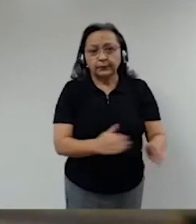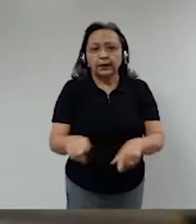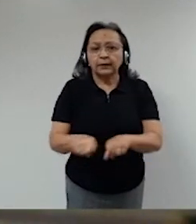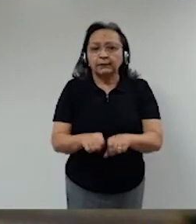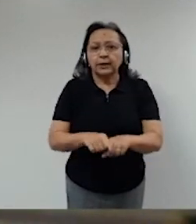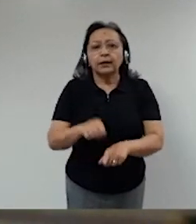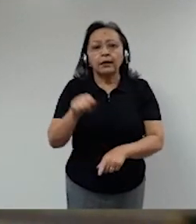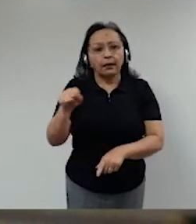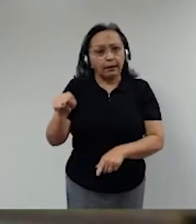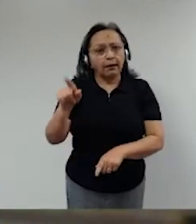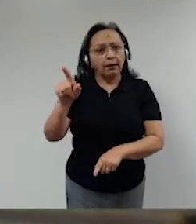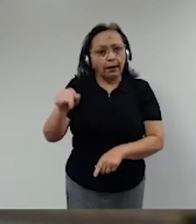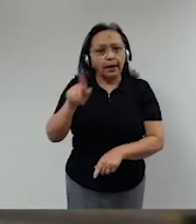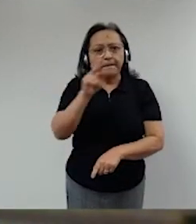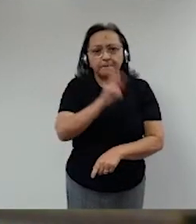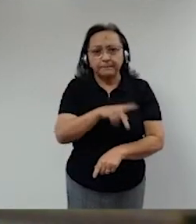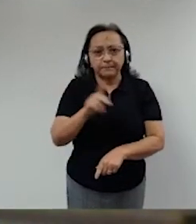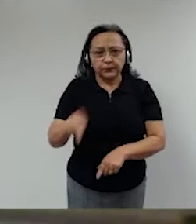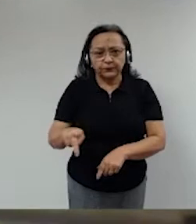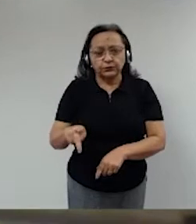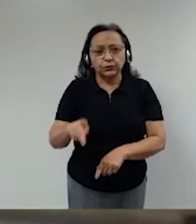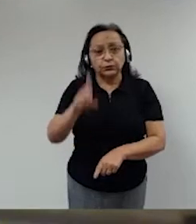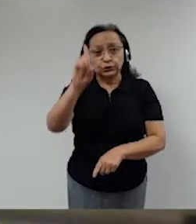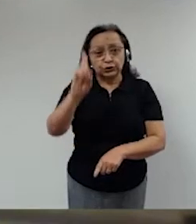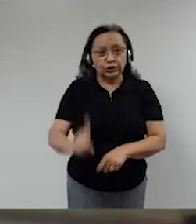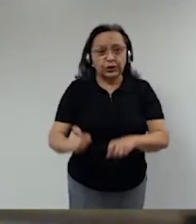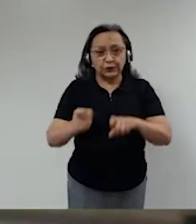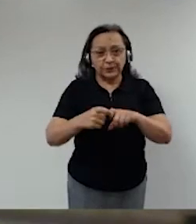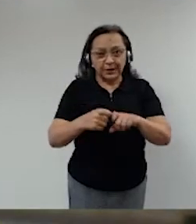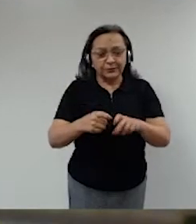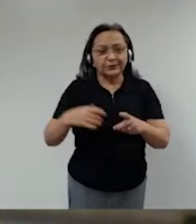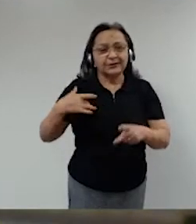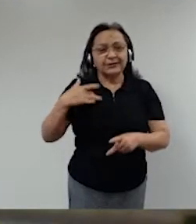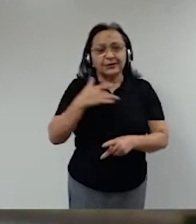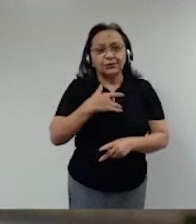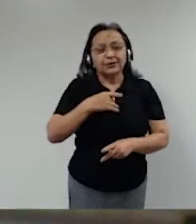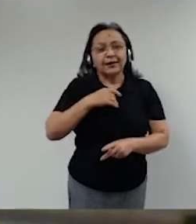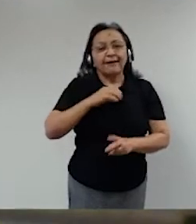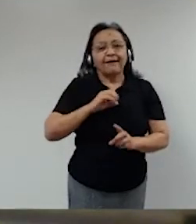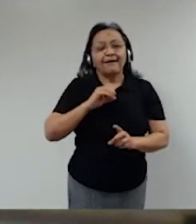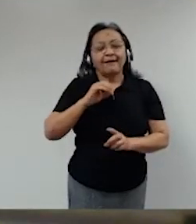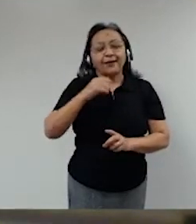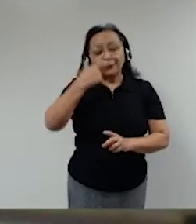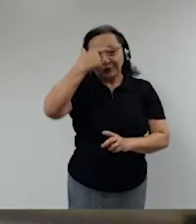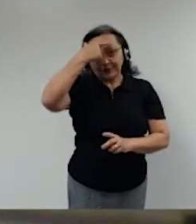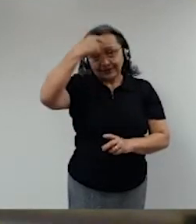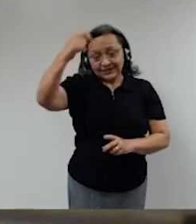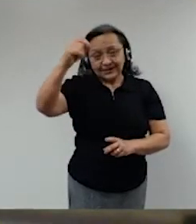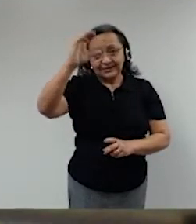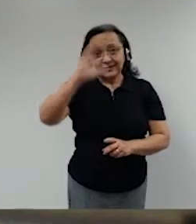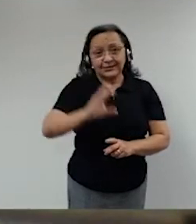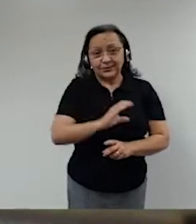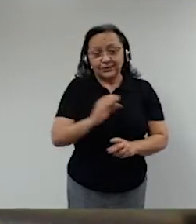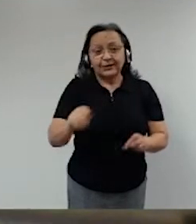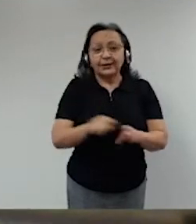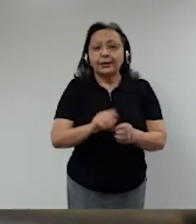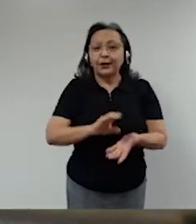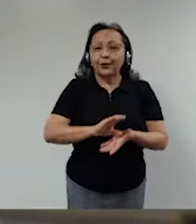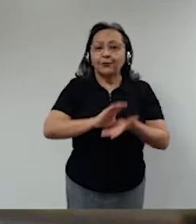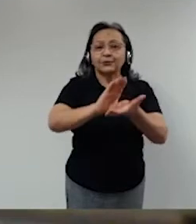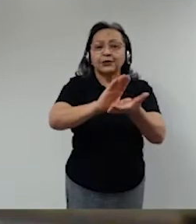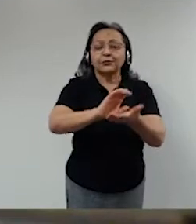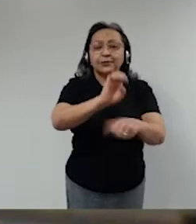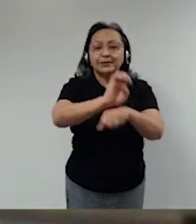professor do LLM em Direito Médico e da Saúde da Católica Business School e conselheiro estadual da